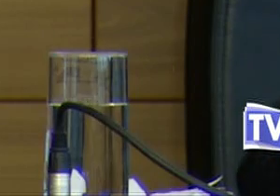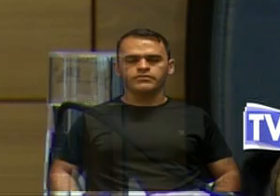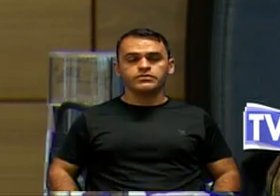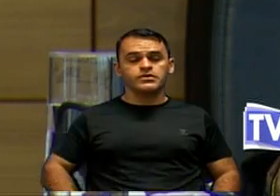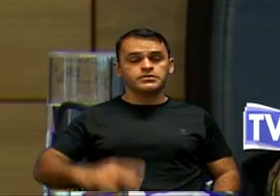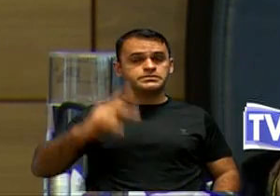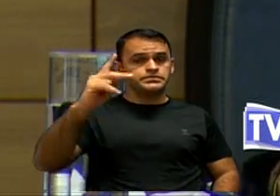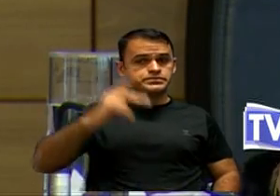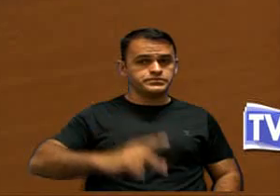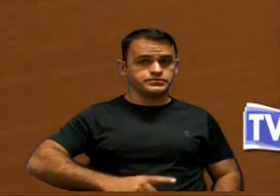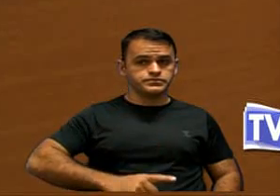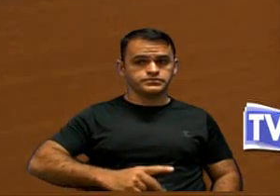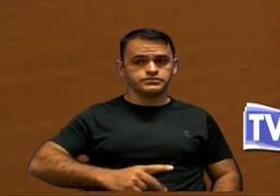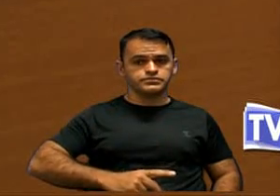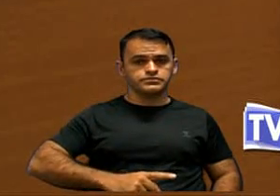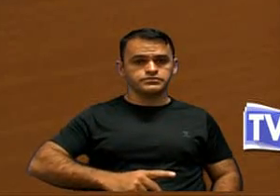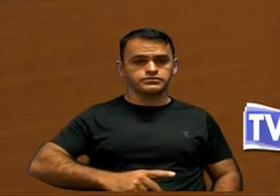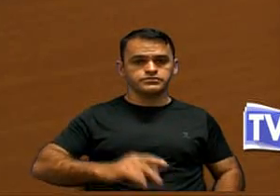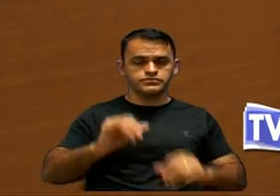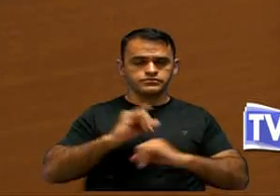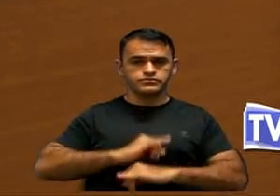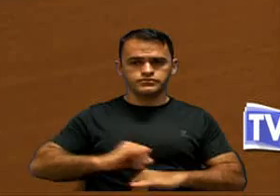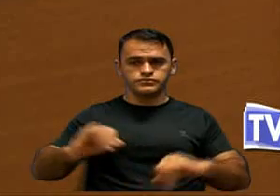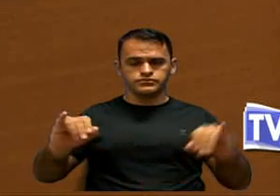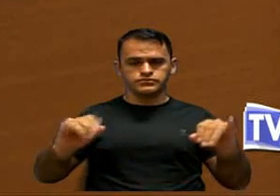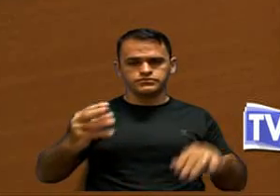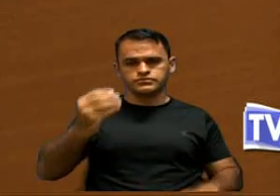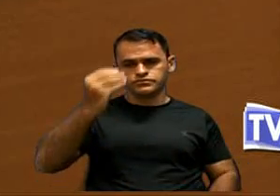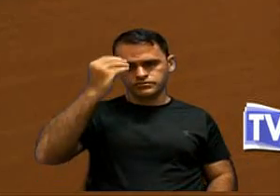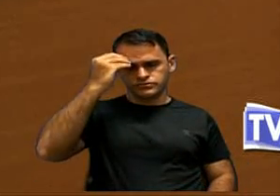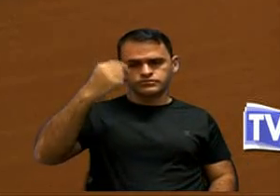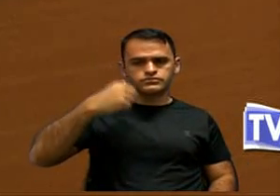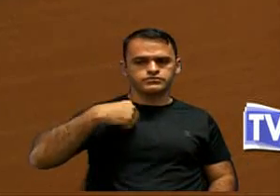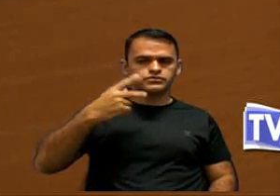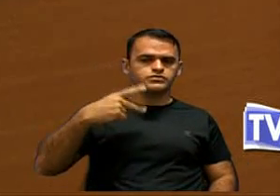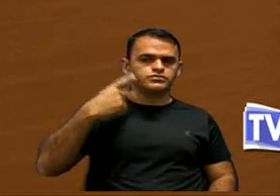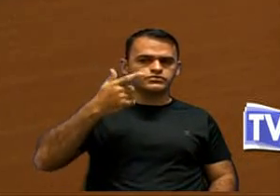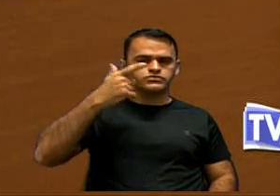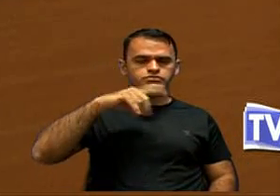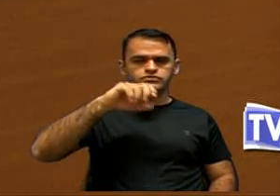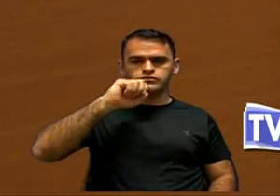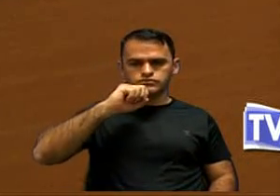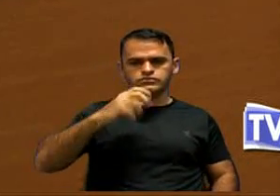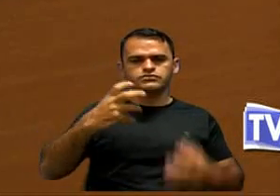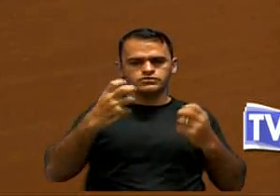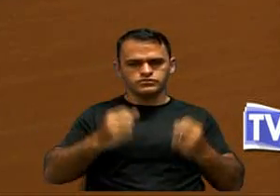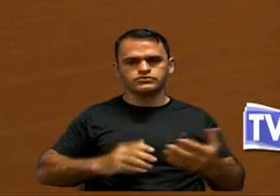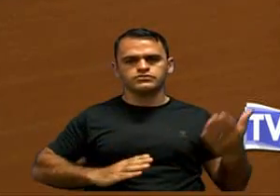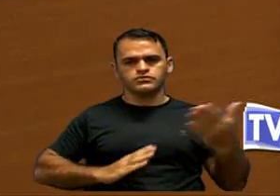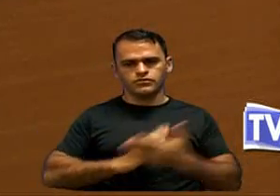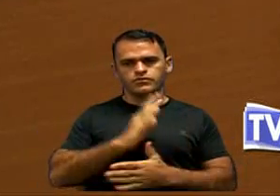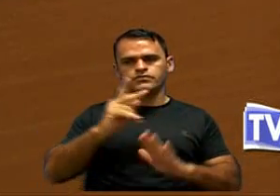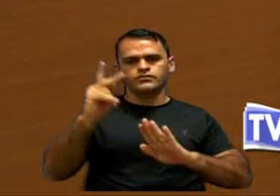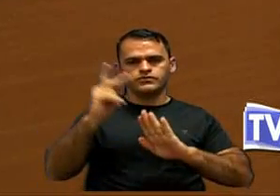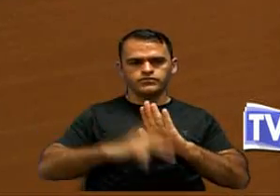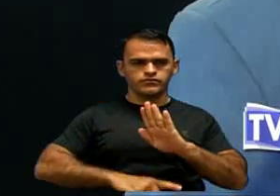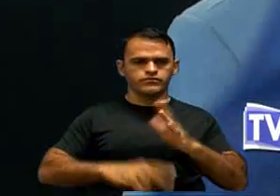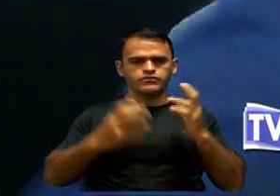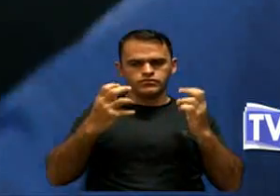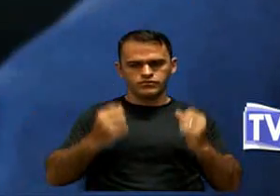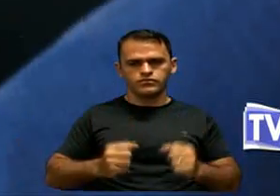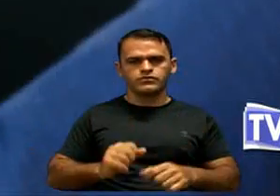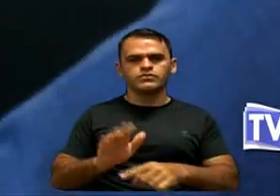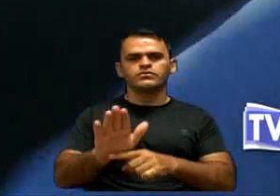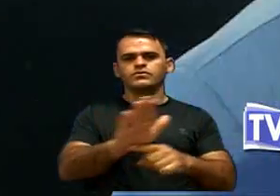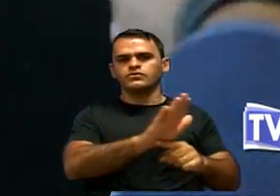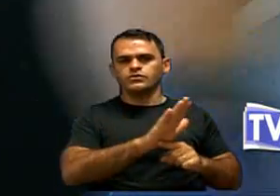pastor, só registrando que o vereador Luiz Santos do PROS vota favorável ao projeto, em favor dos